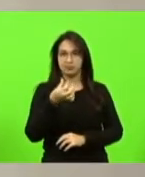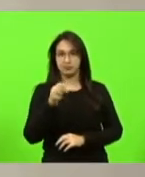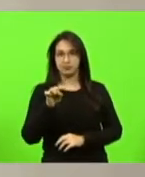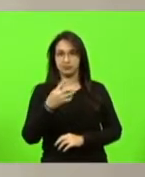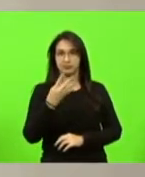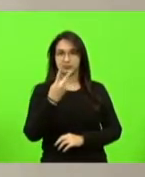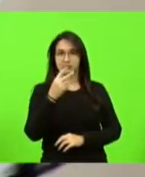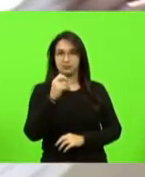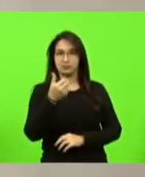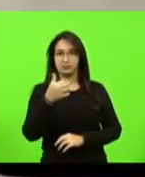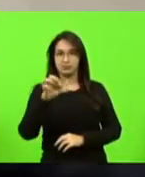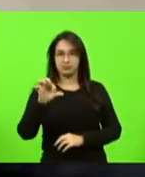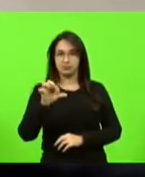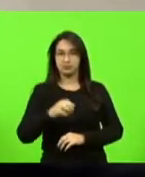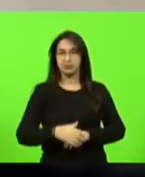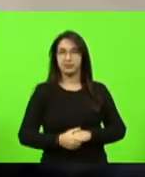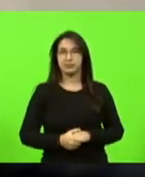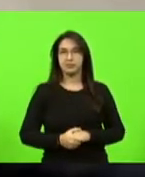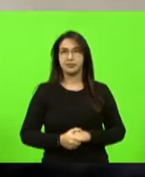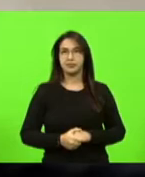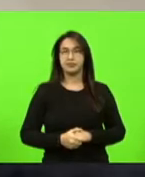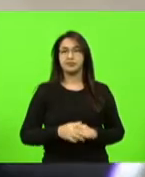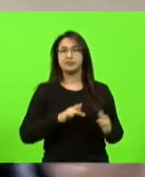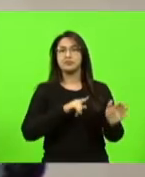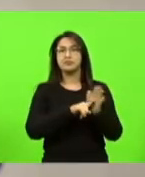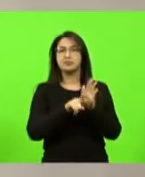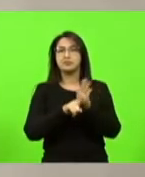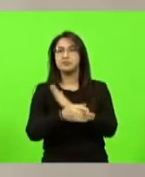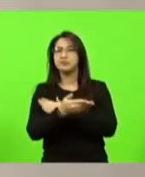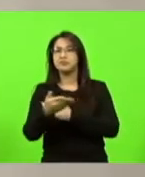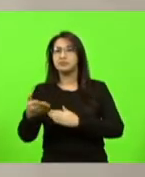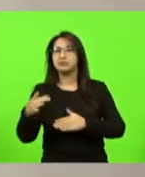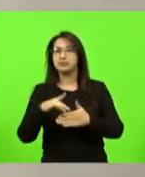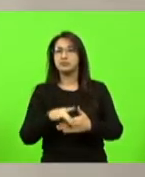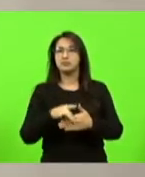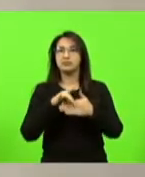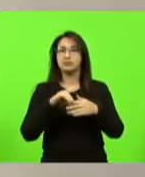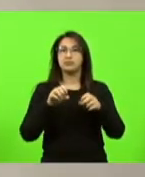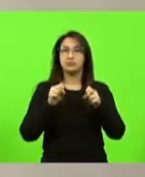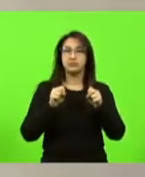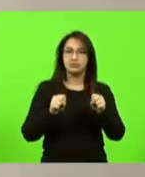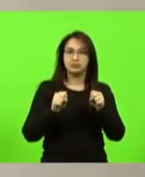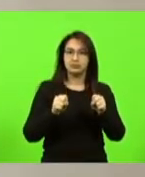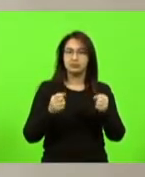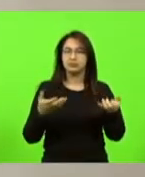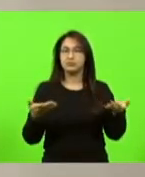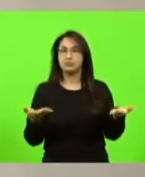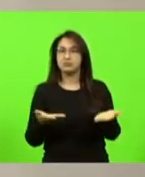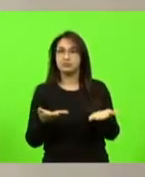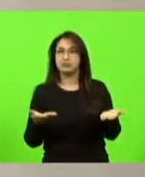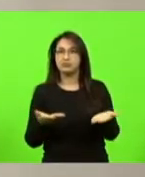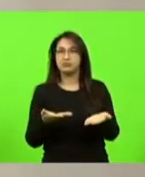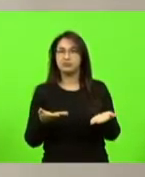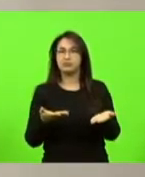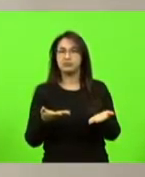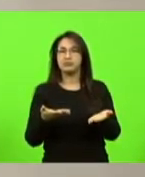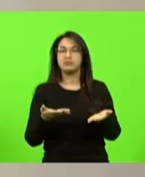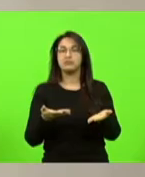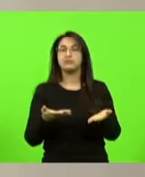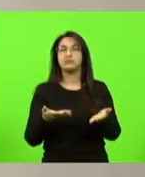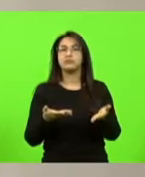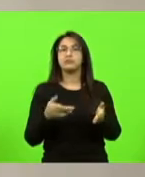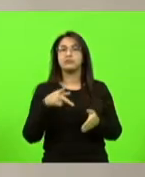526.4/2019. Consulto os senhores líderes, se podemos apreciar extra pauta.